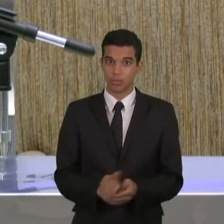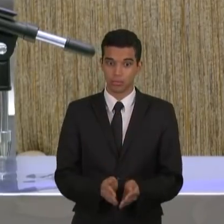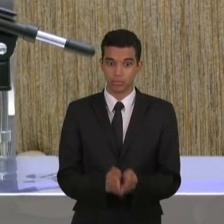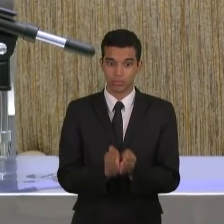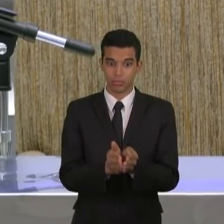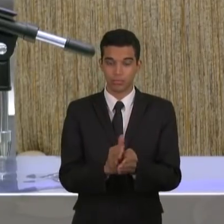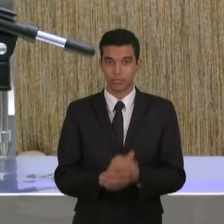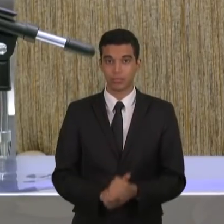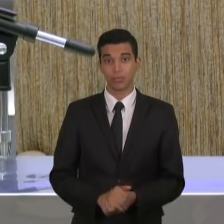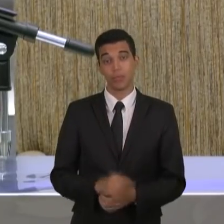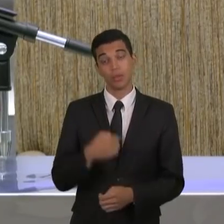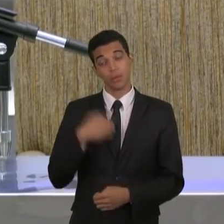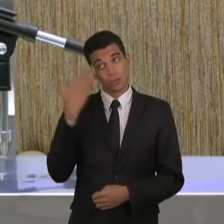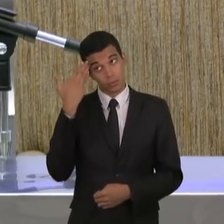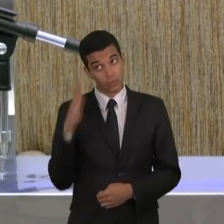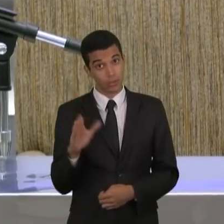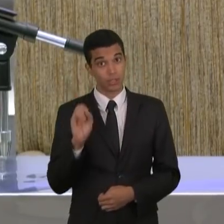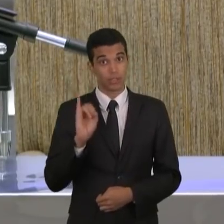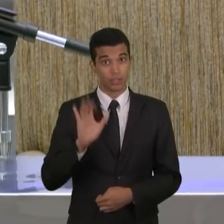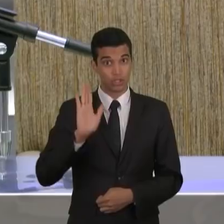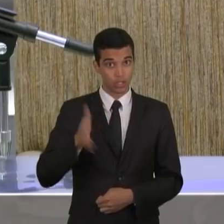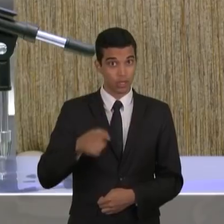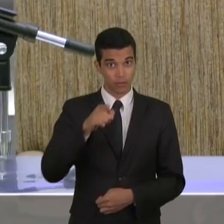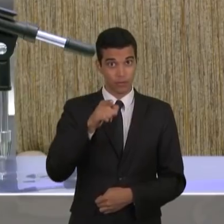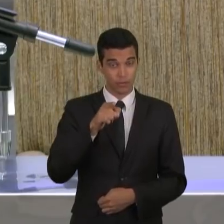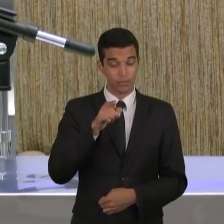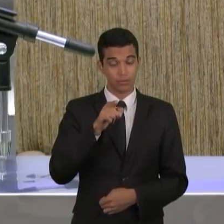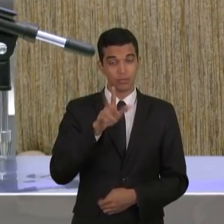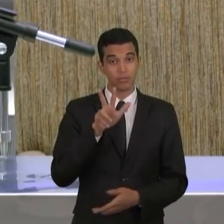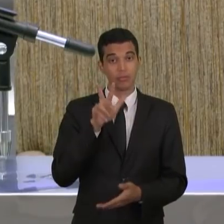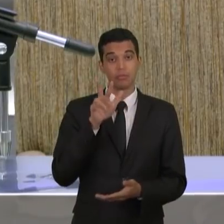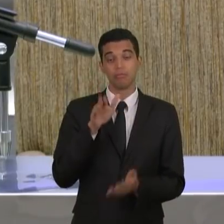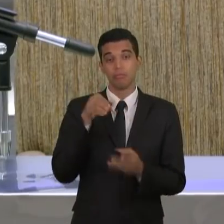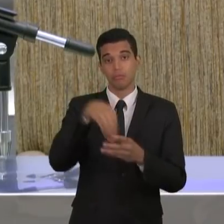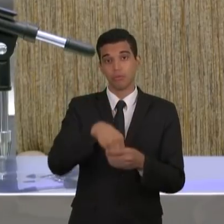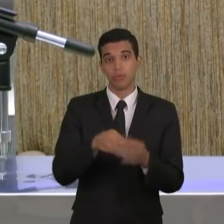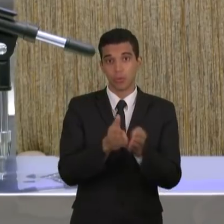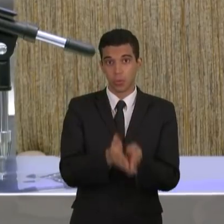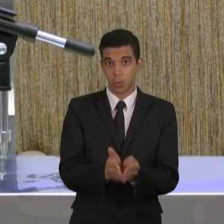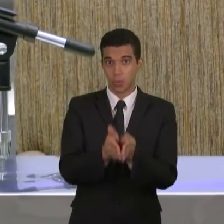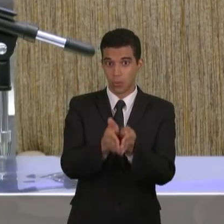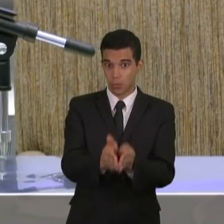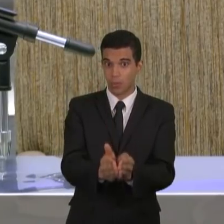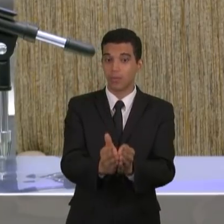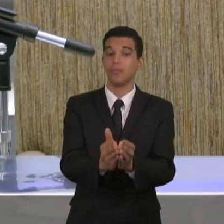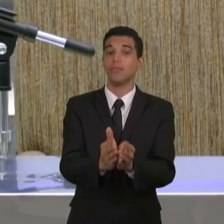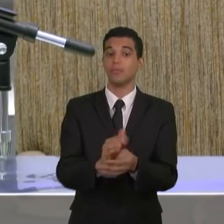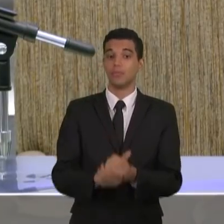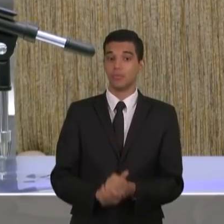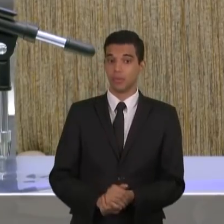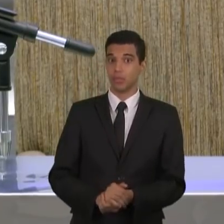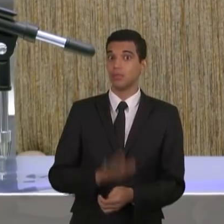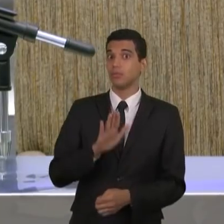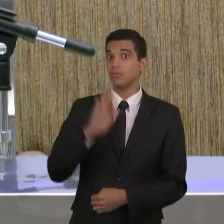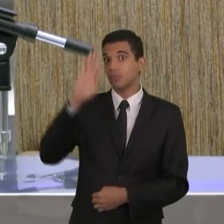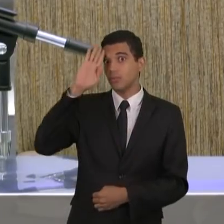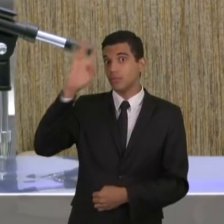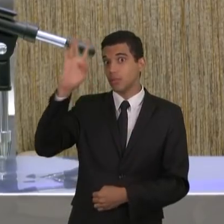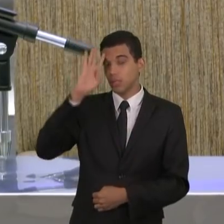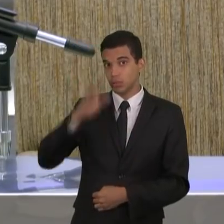em um barco Mas e no meio do mar e me permita dizer deve ser